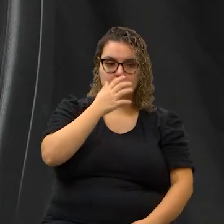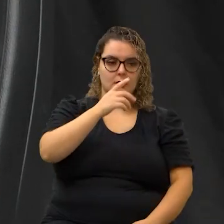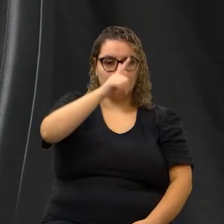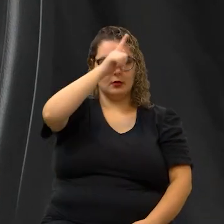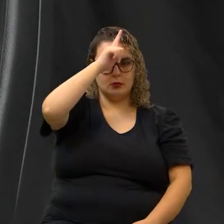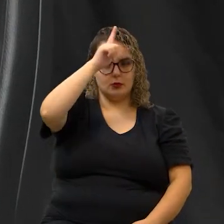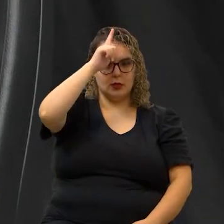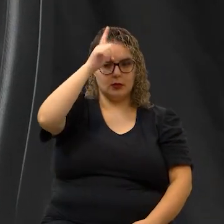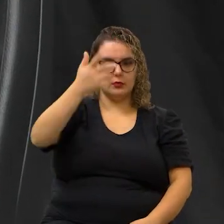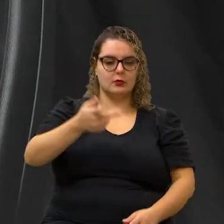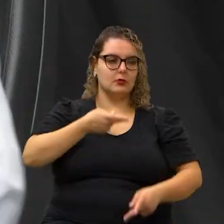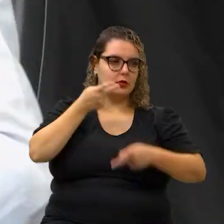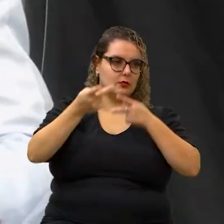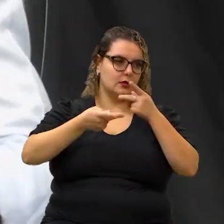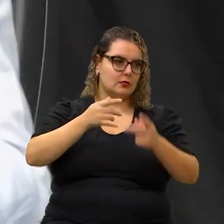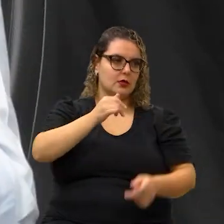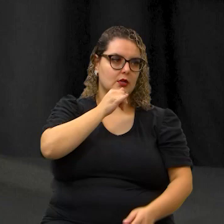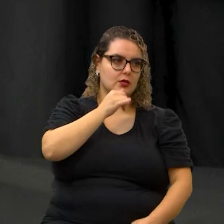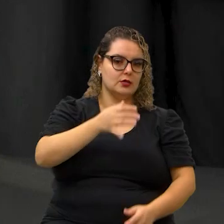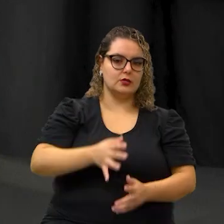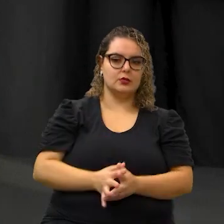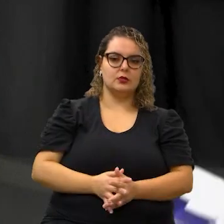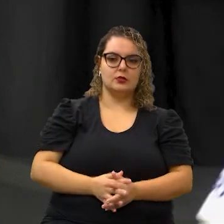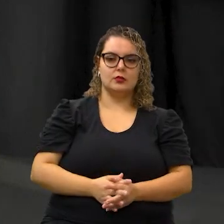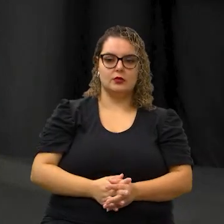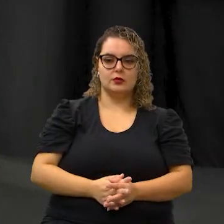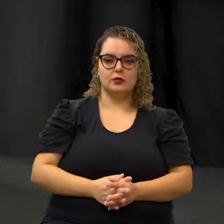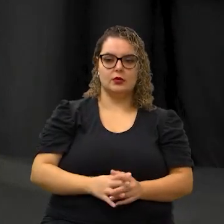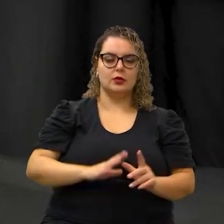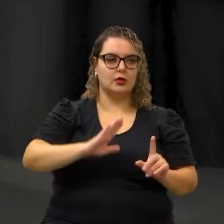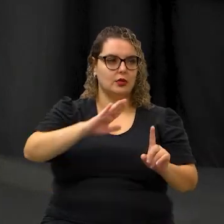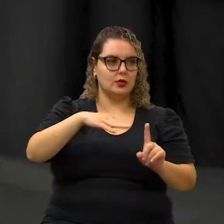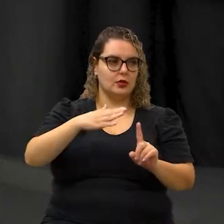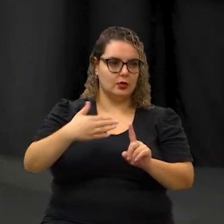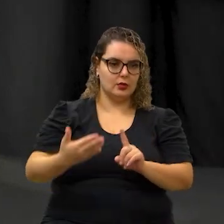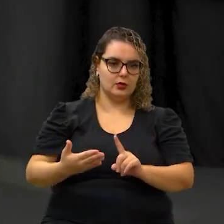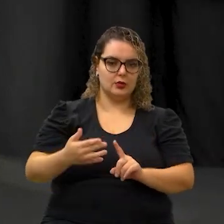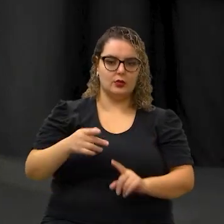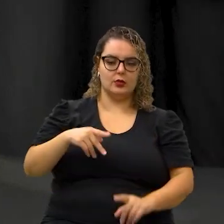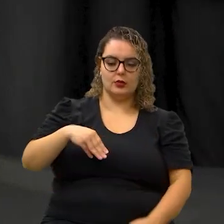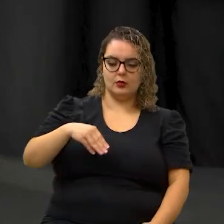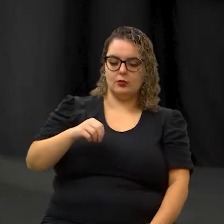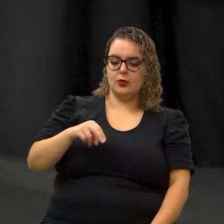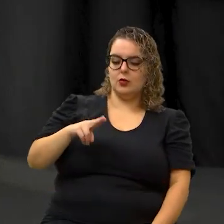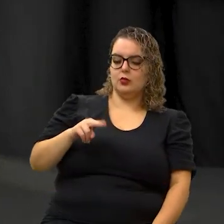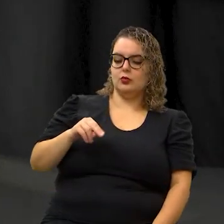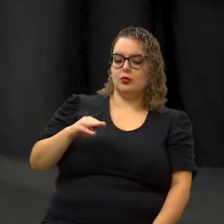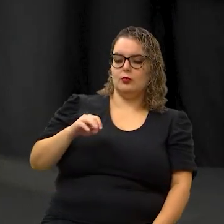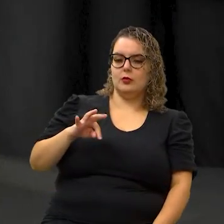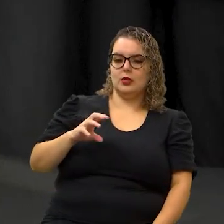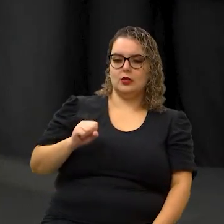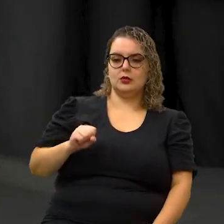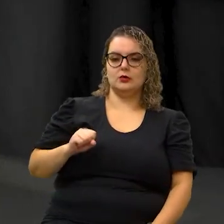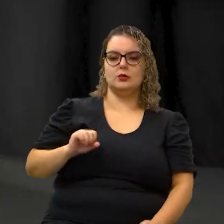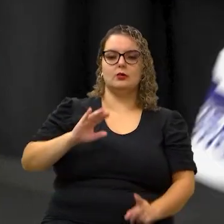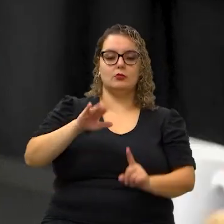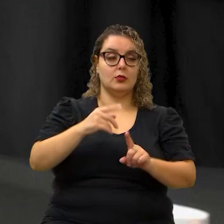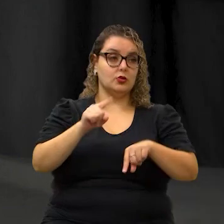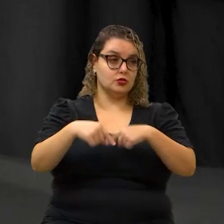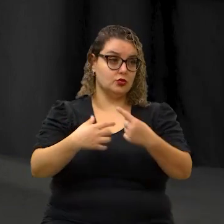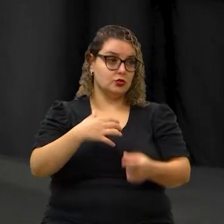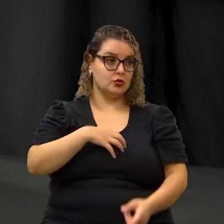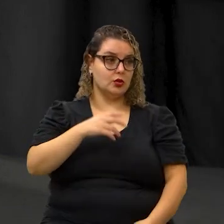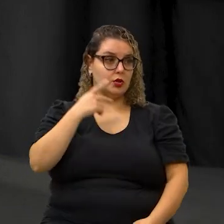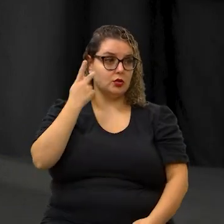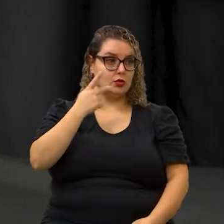pela maioria da população. Tá, Peta, a gente está falando aqui, por exemplo, de homenagem em monumentos, mas agora eu quero